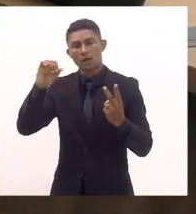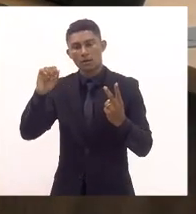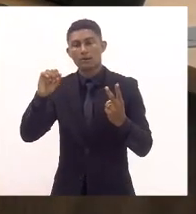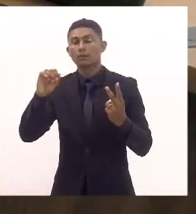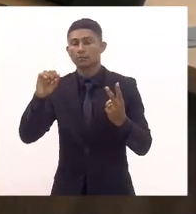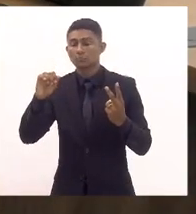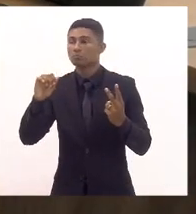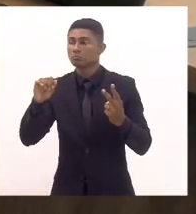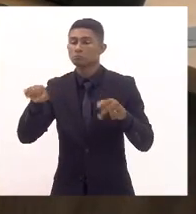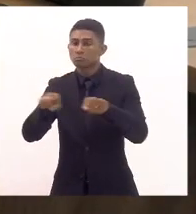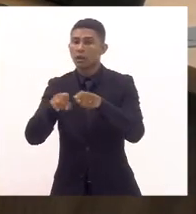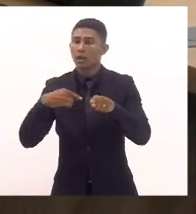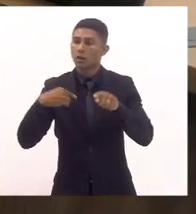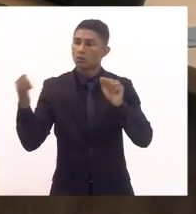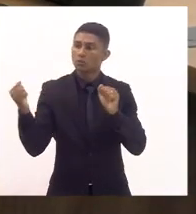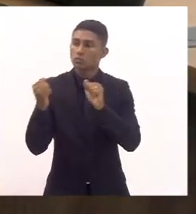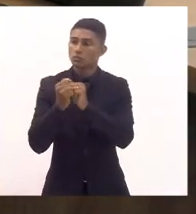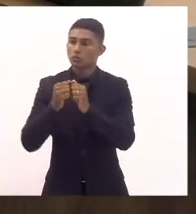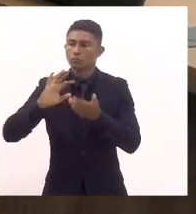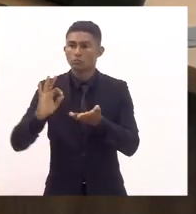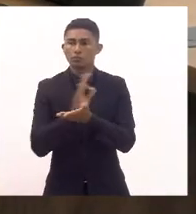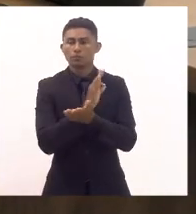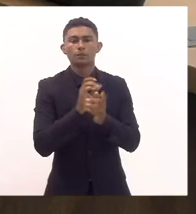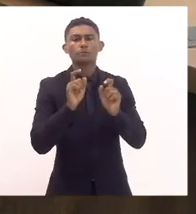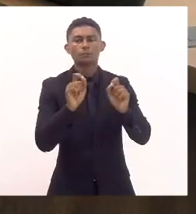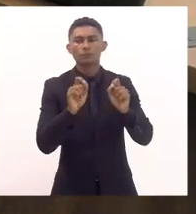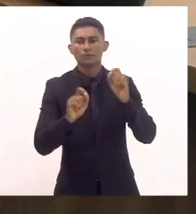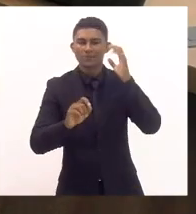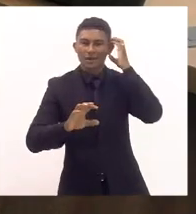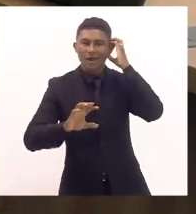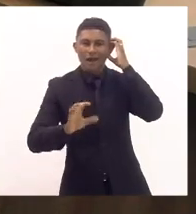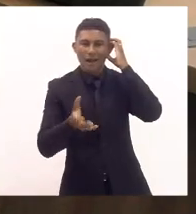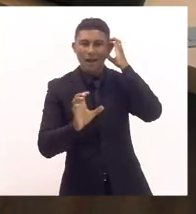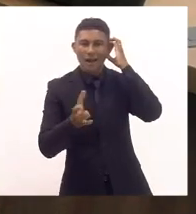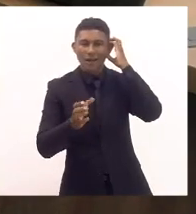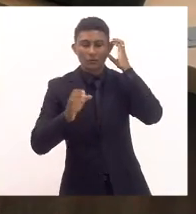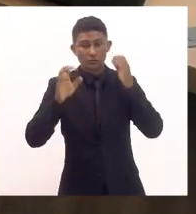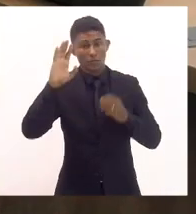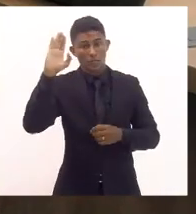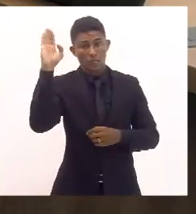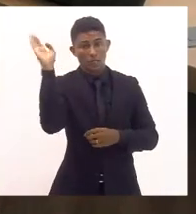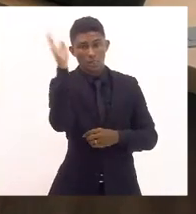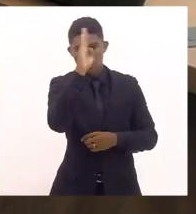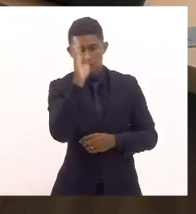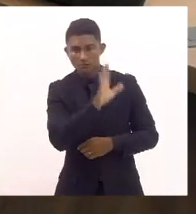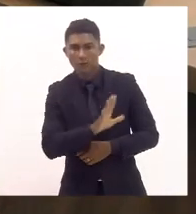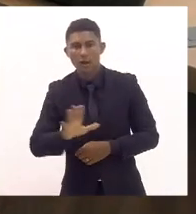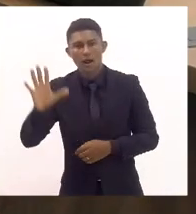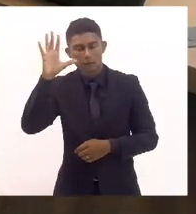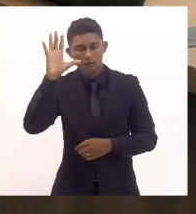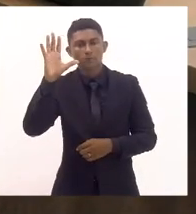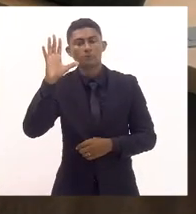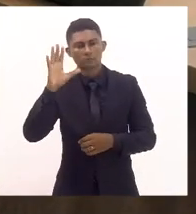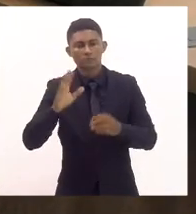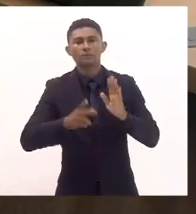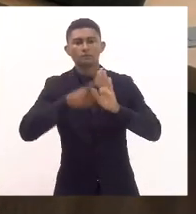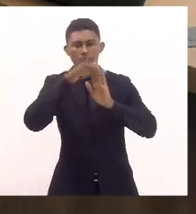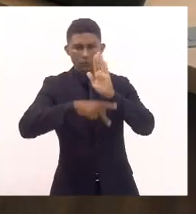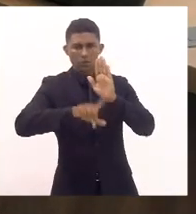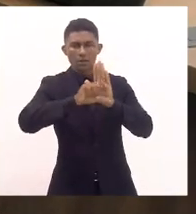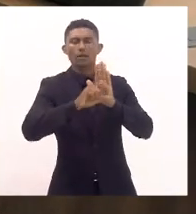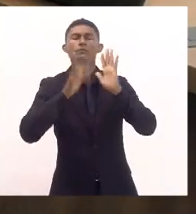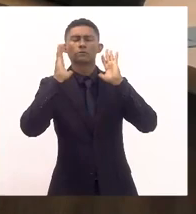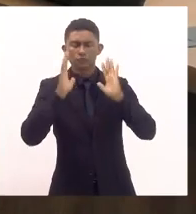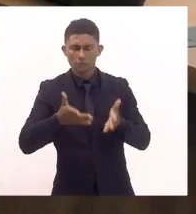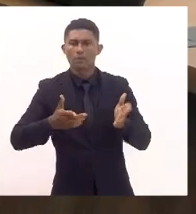colaborador que o autor da Mônica sobre o tombamento da Rádio Nacional que é um projeto o irmanado o projeto que nós já